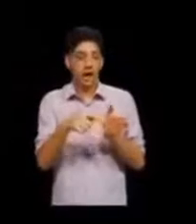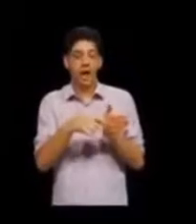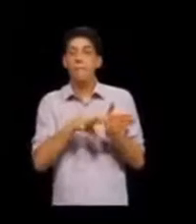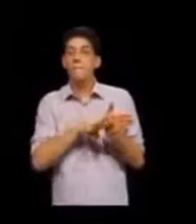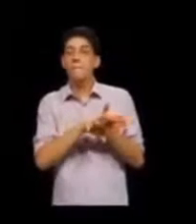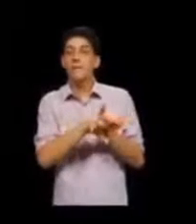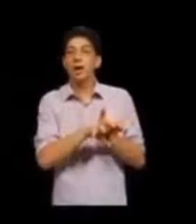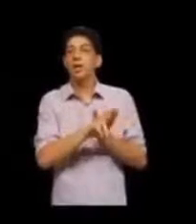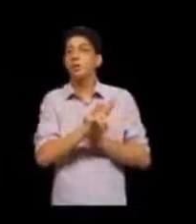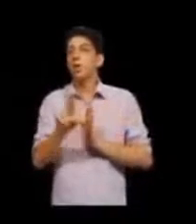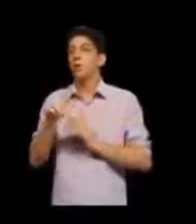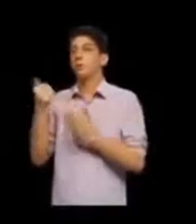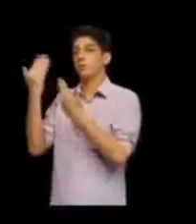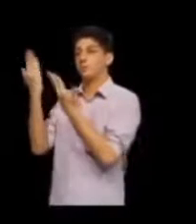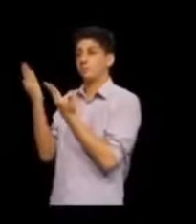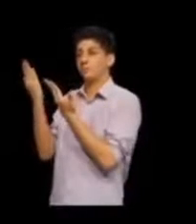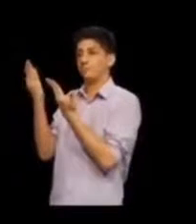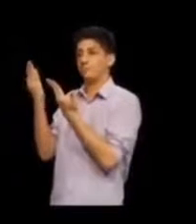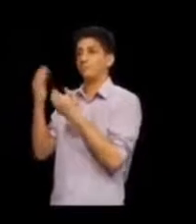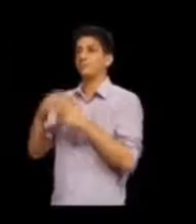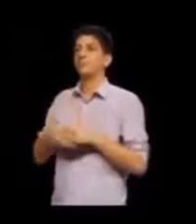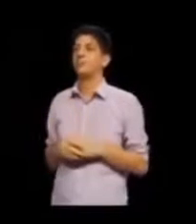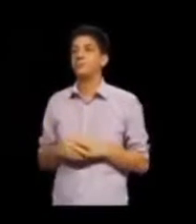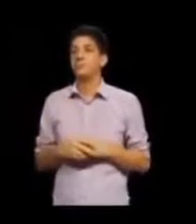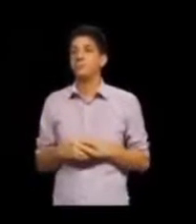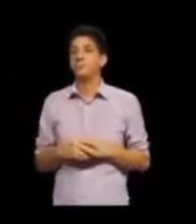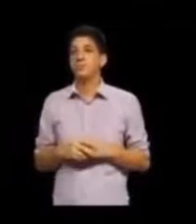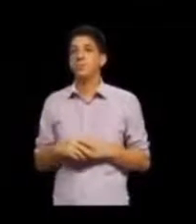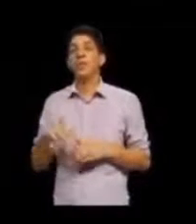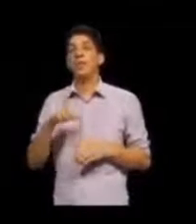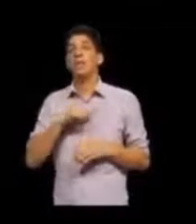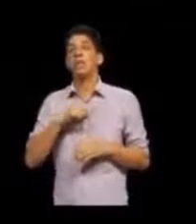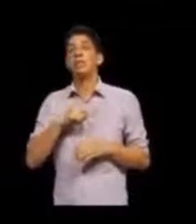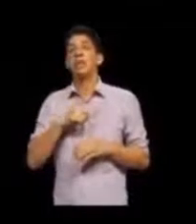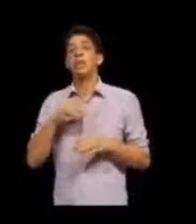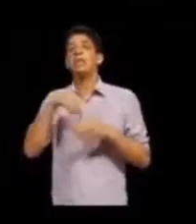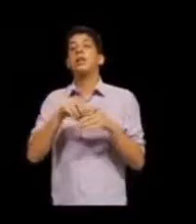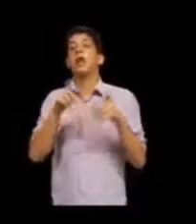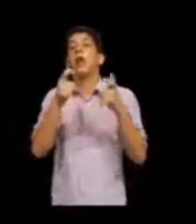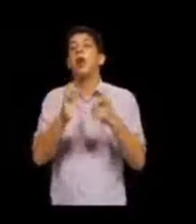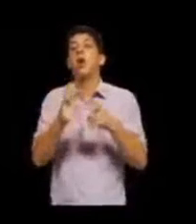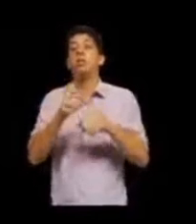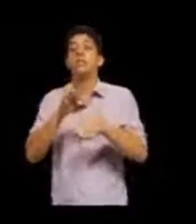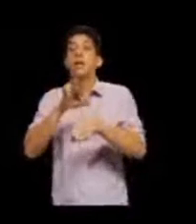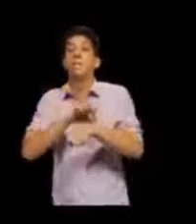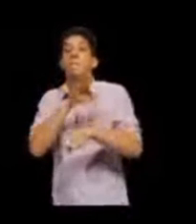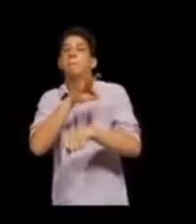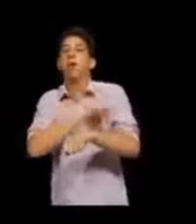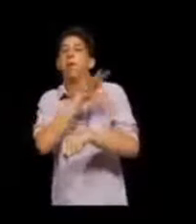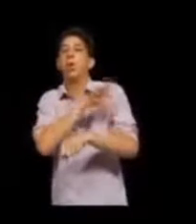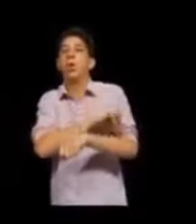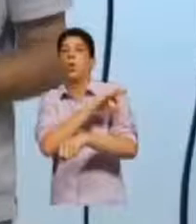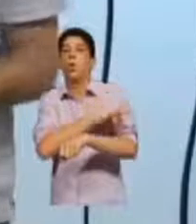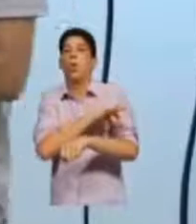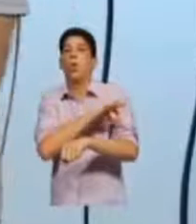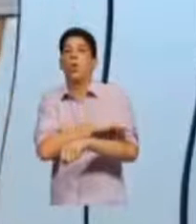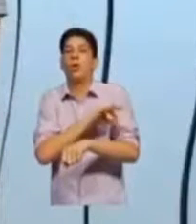bactéria Yersinia pestis, que vai estar presente nas pulgas que parasitam o